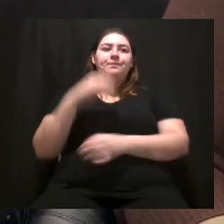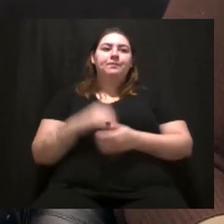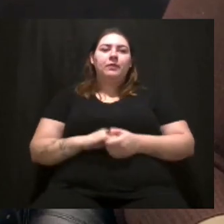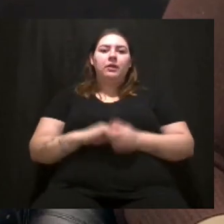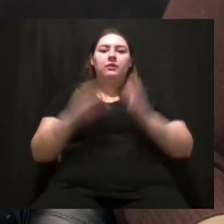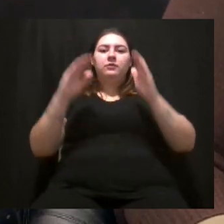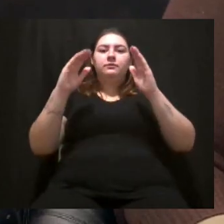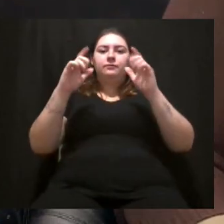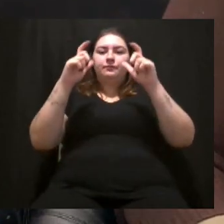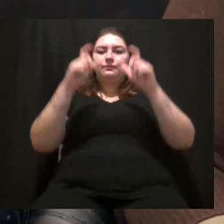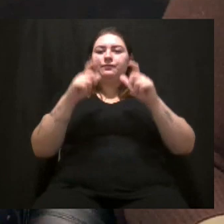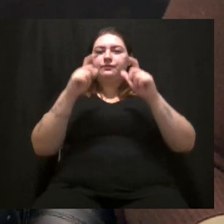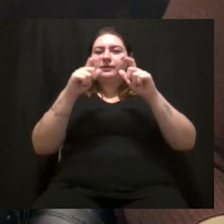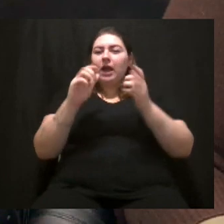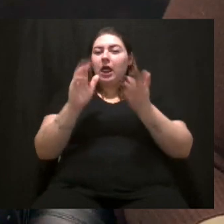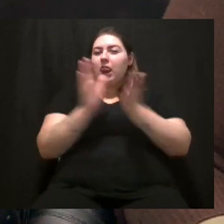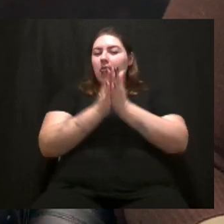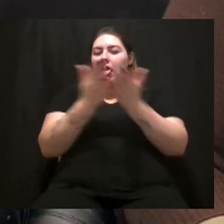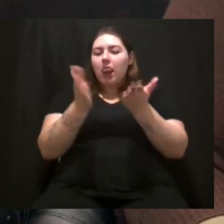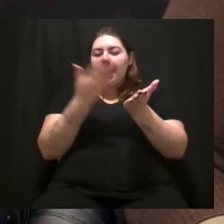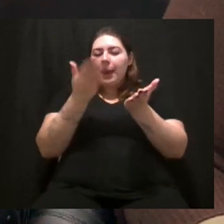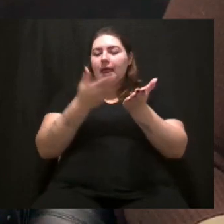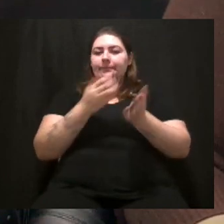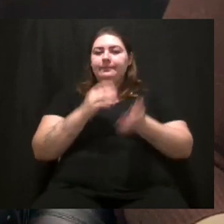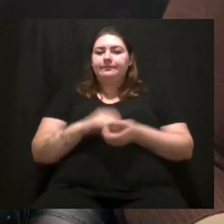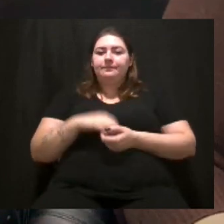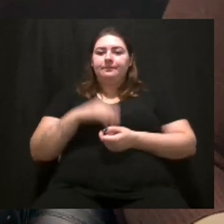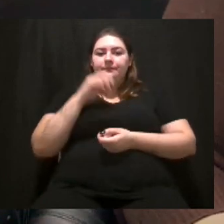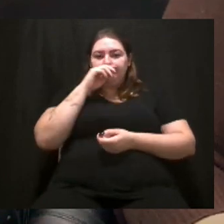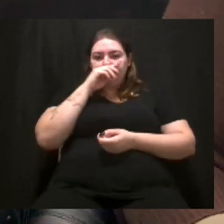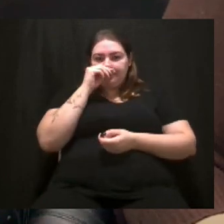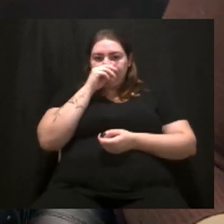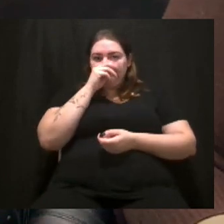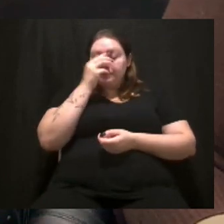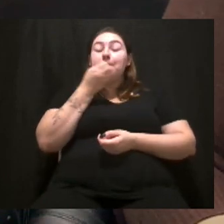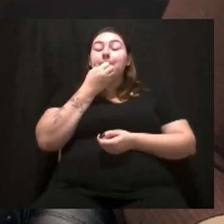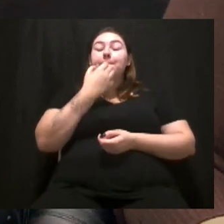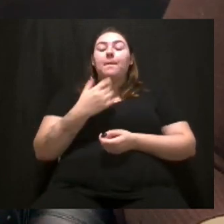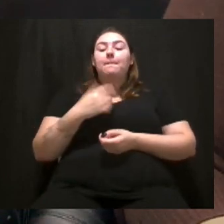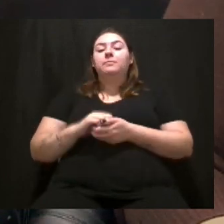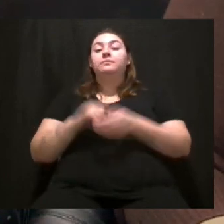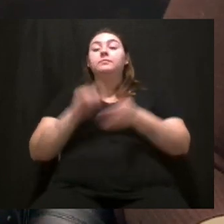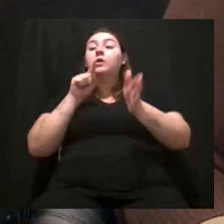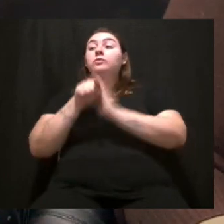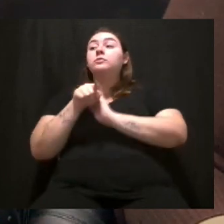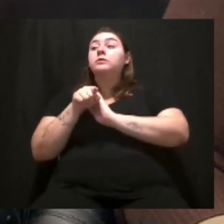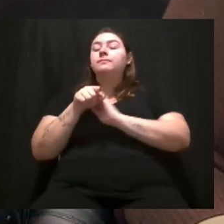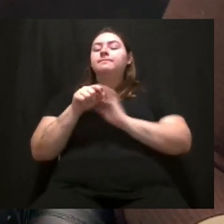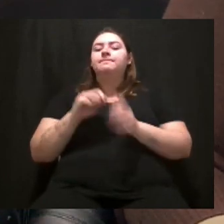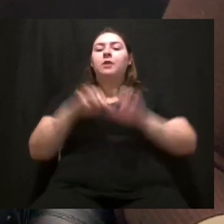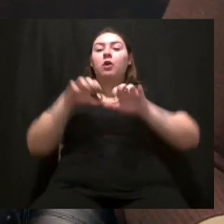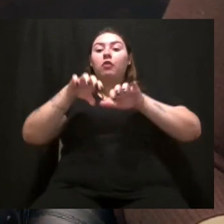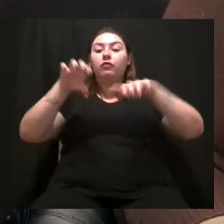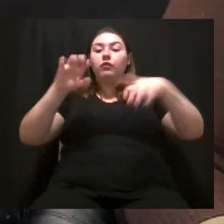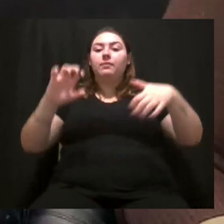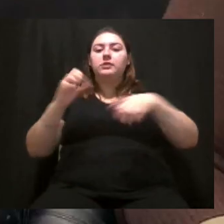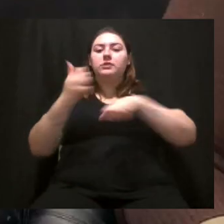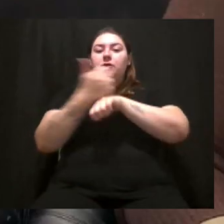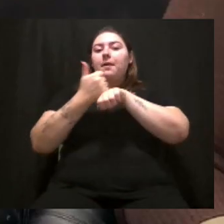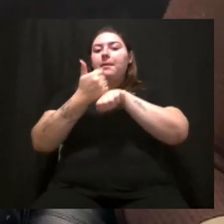sabe? É bom pesquisar também, conversar sobre a formação dos professores, dos profissionais que estarão ali